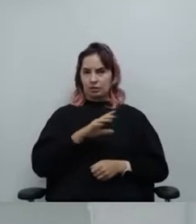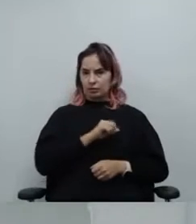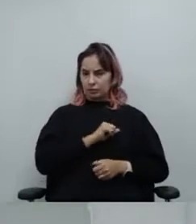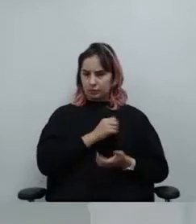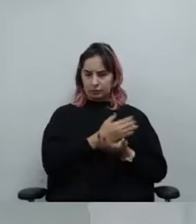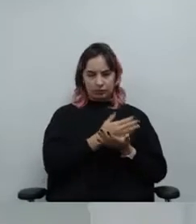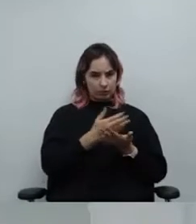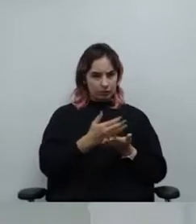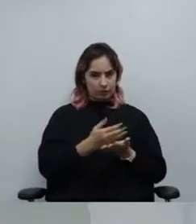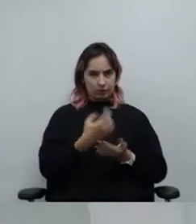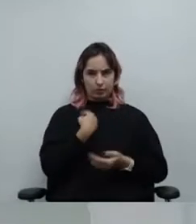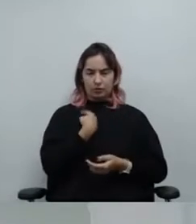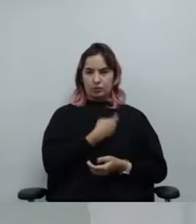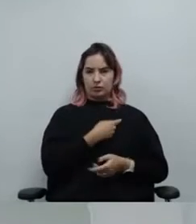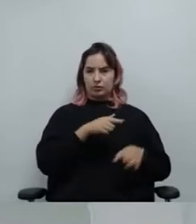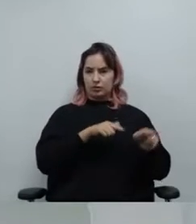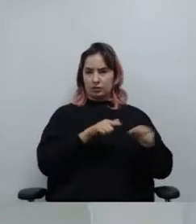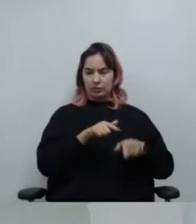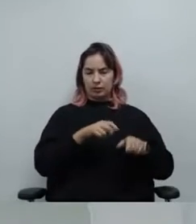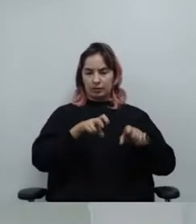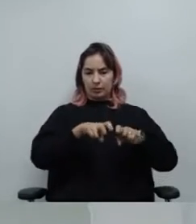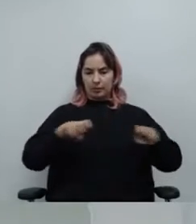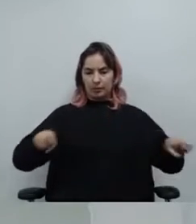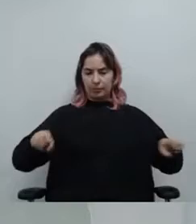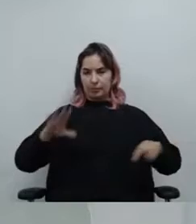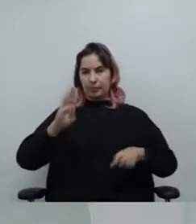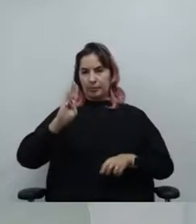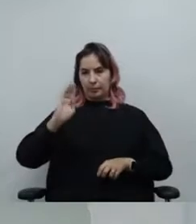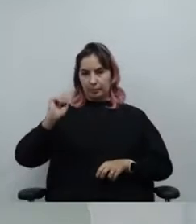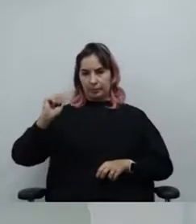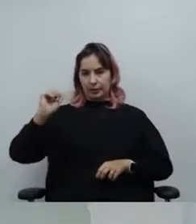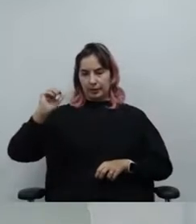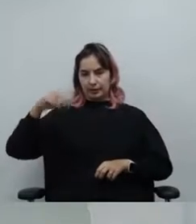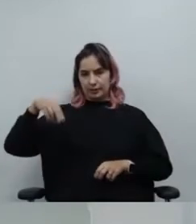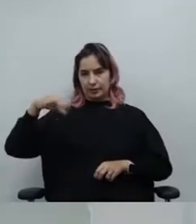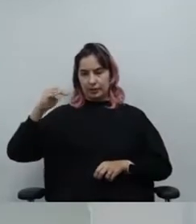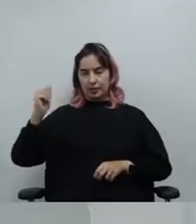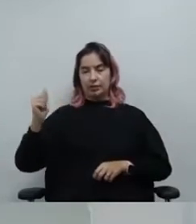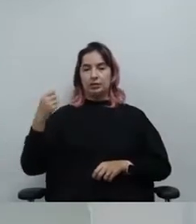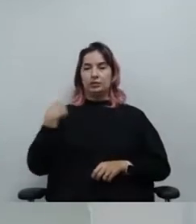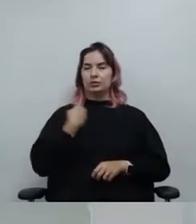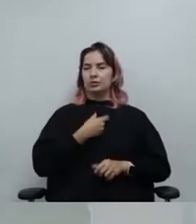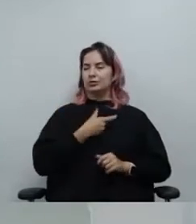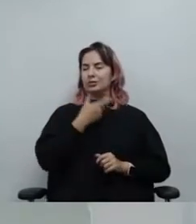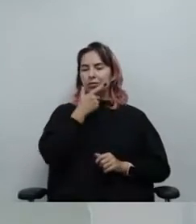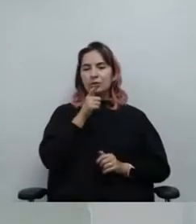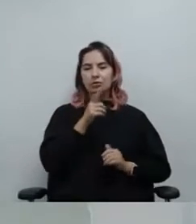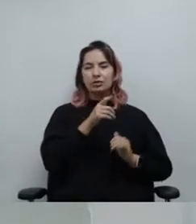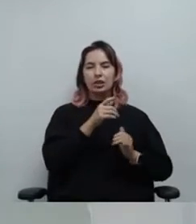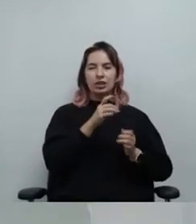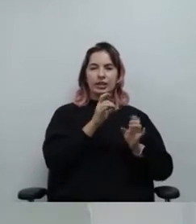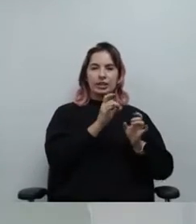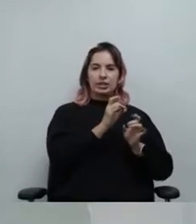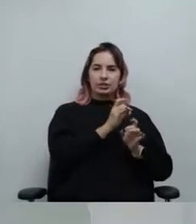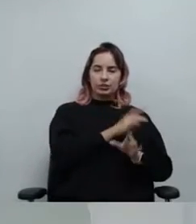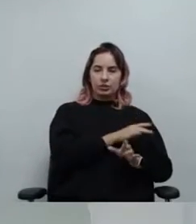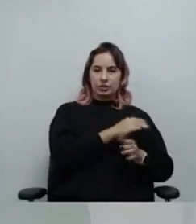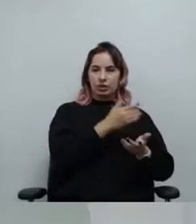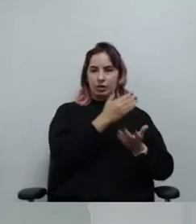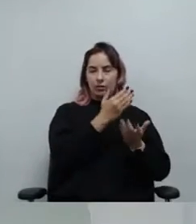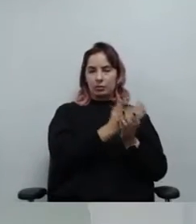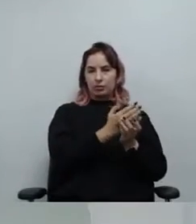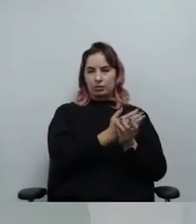o começo, sempre trabalhando em banca, a gente não consegue se desgarrar dos processos, do dia a dia,